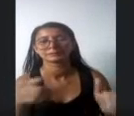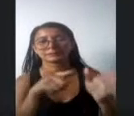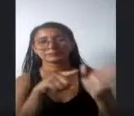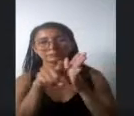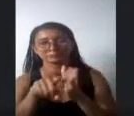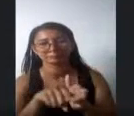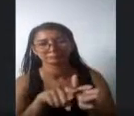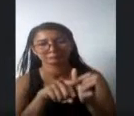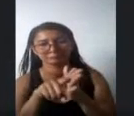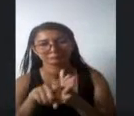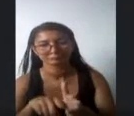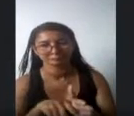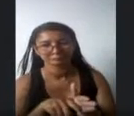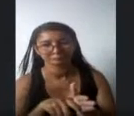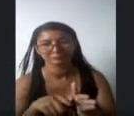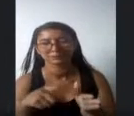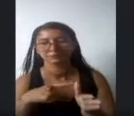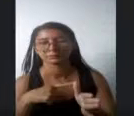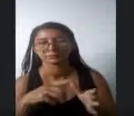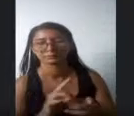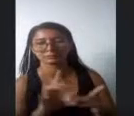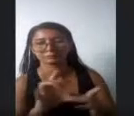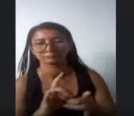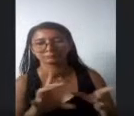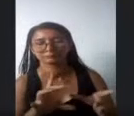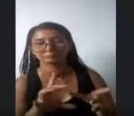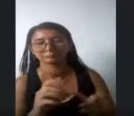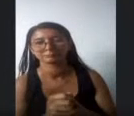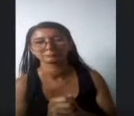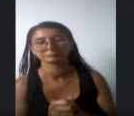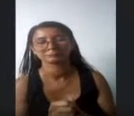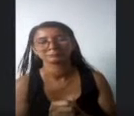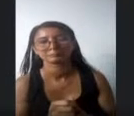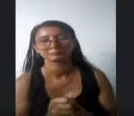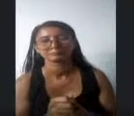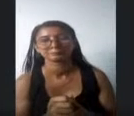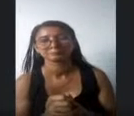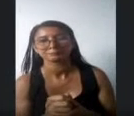o Luciano nos disponibilizou, mas eu vou retomar a fala para cada um dos nossos